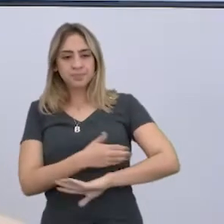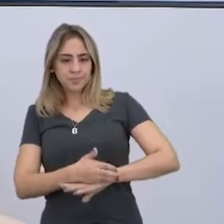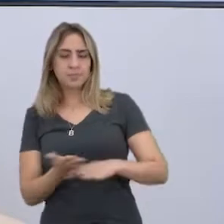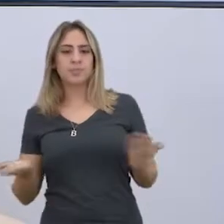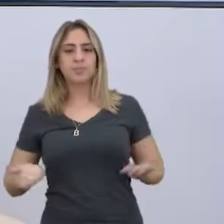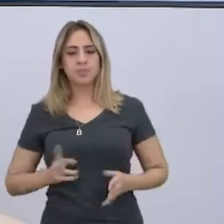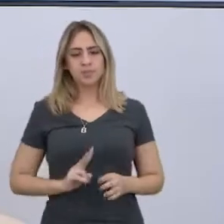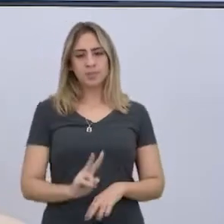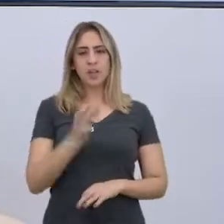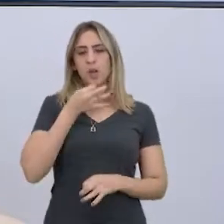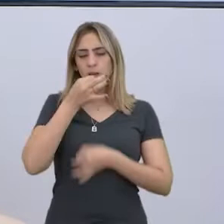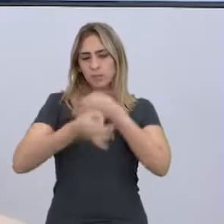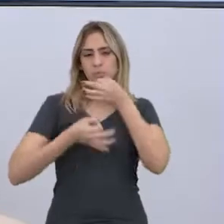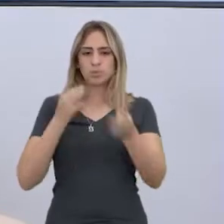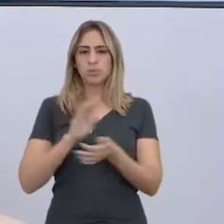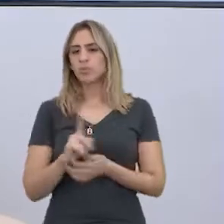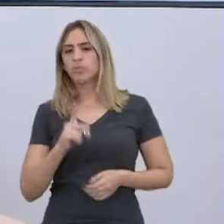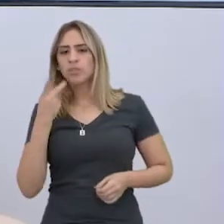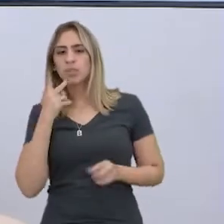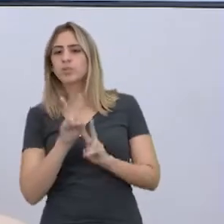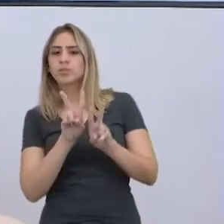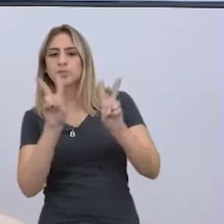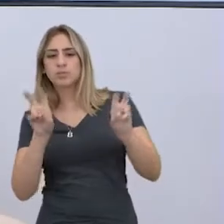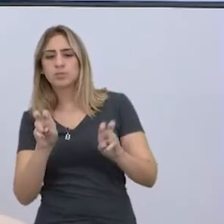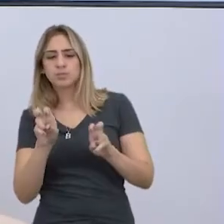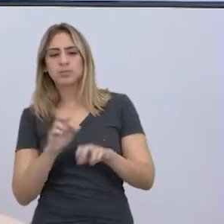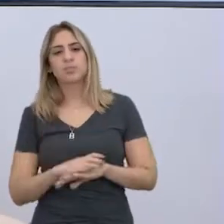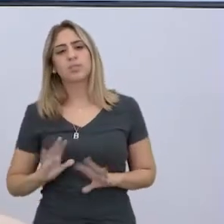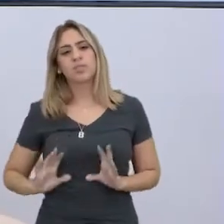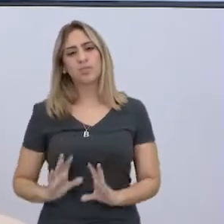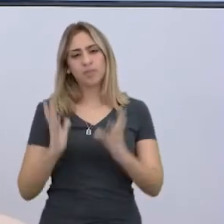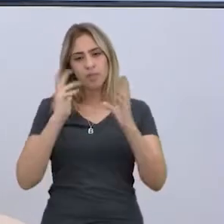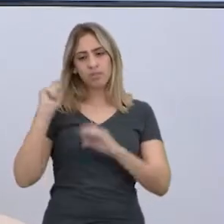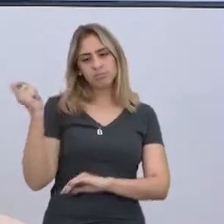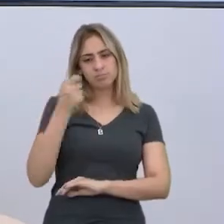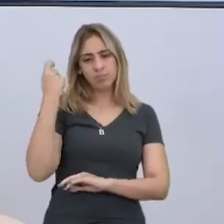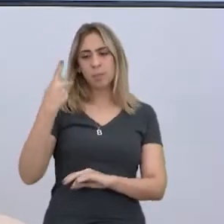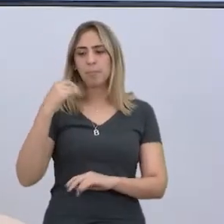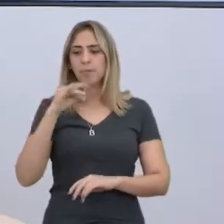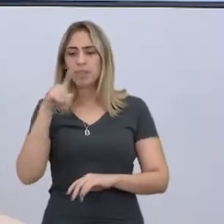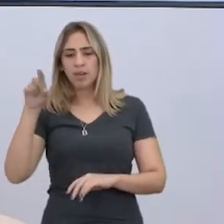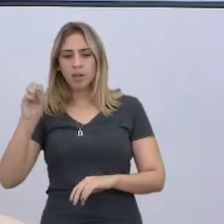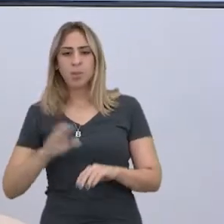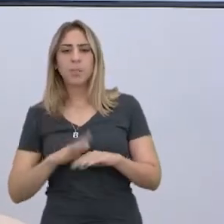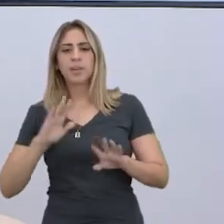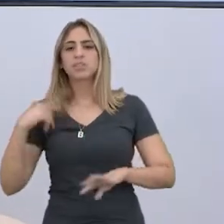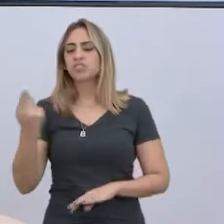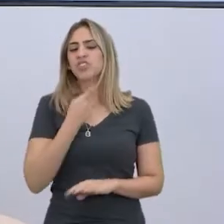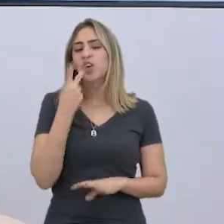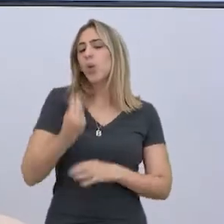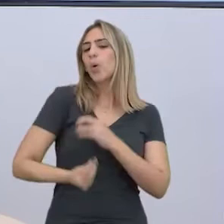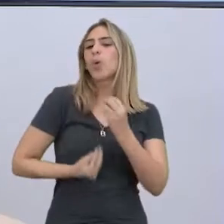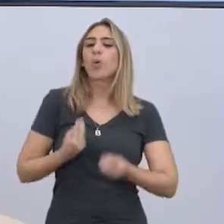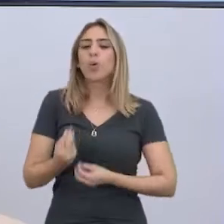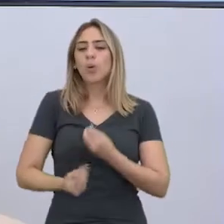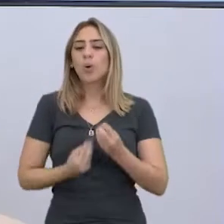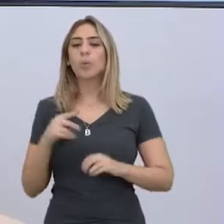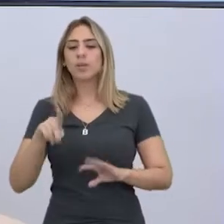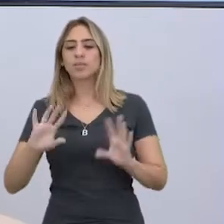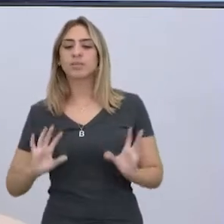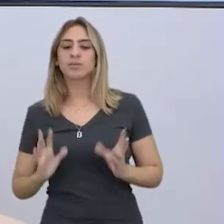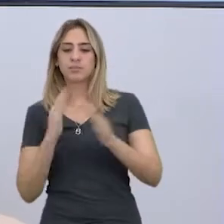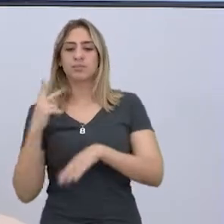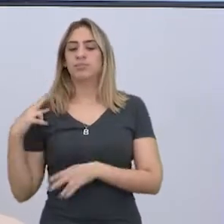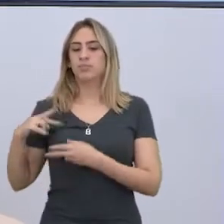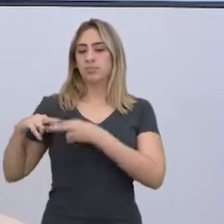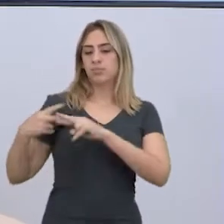então, o assunto, obviamente, não falando sobre a festa de peão, né? Mas a gente falou sobre como essas festas